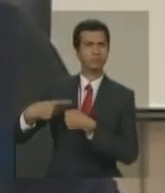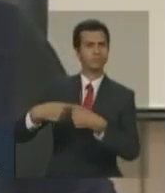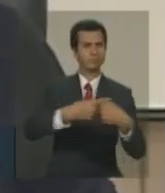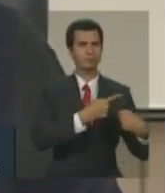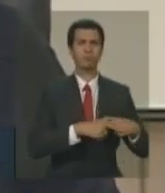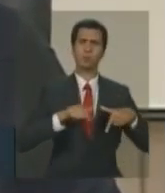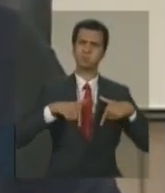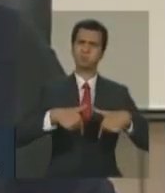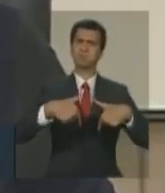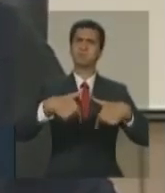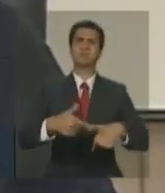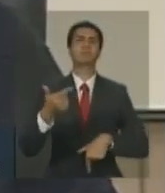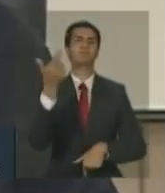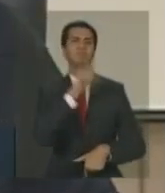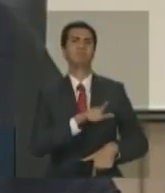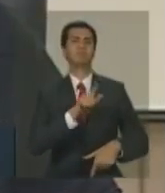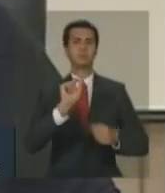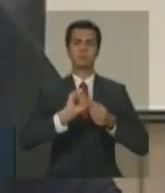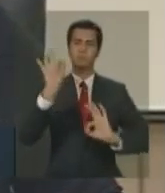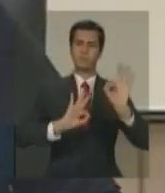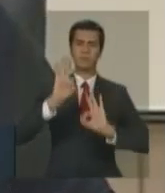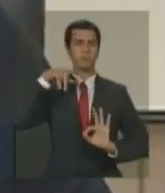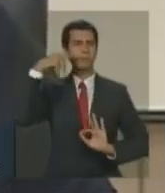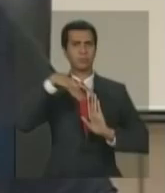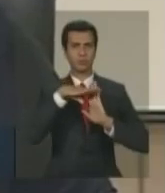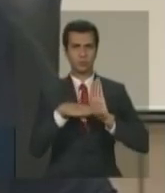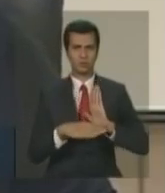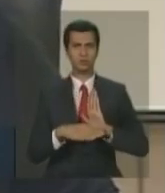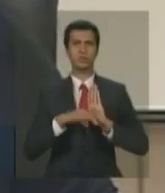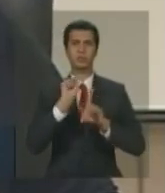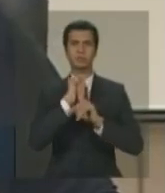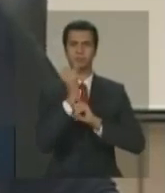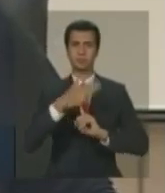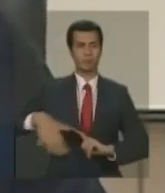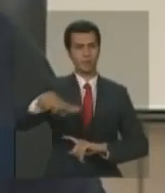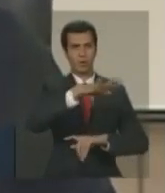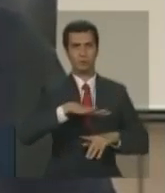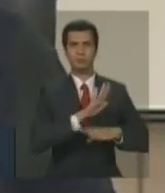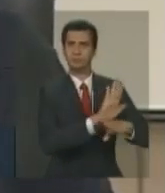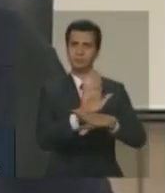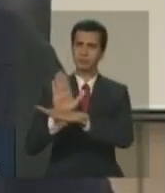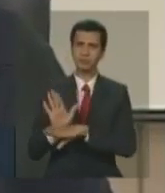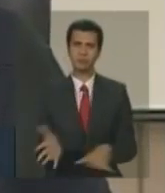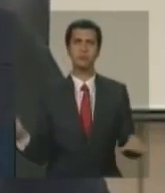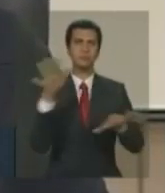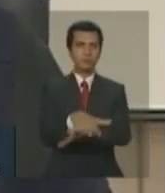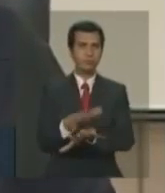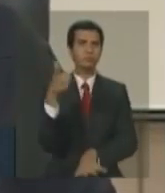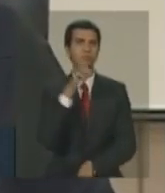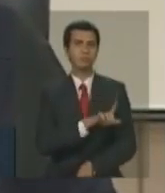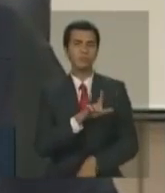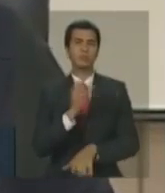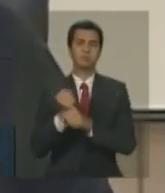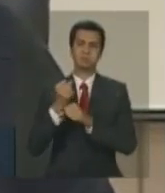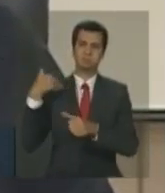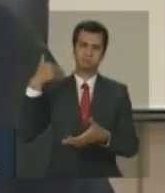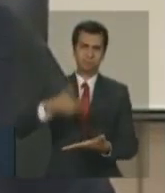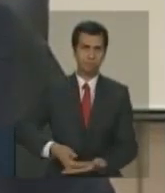no avanço e na construção de políticas sociais de inclusão nesses últimos anos.